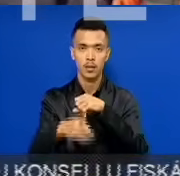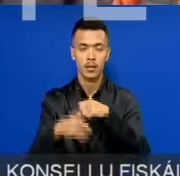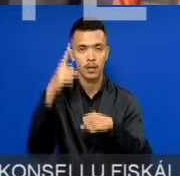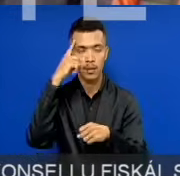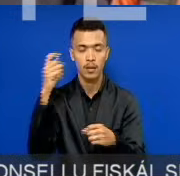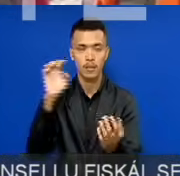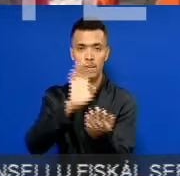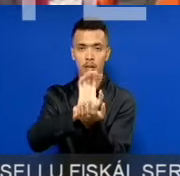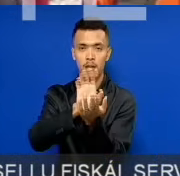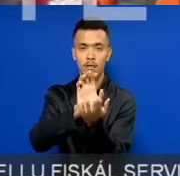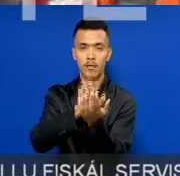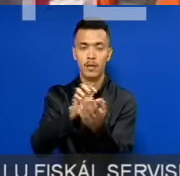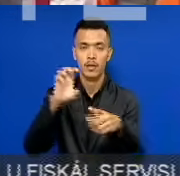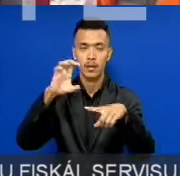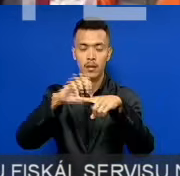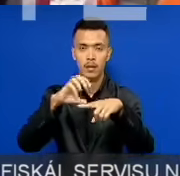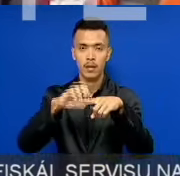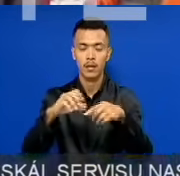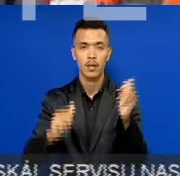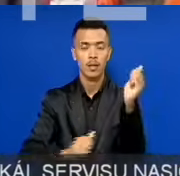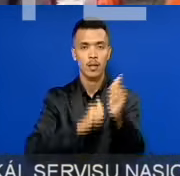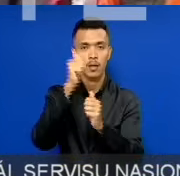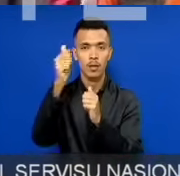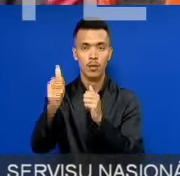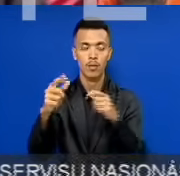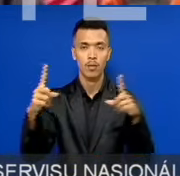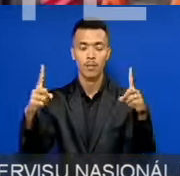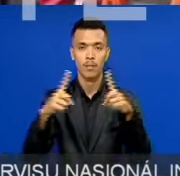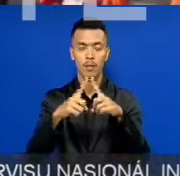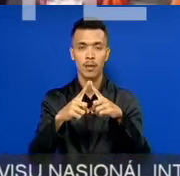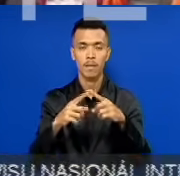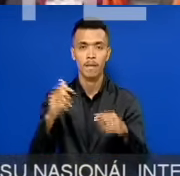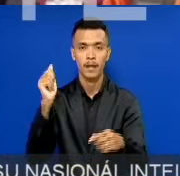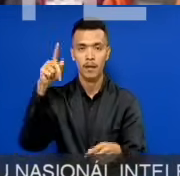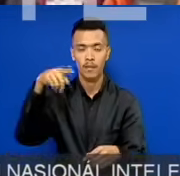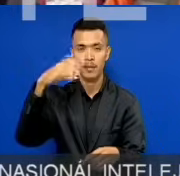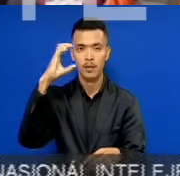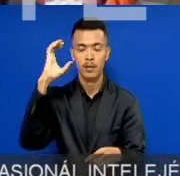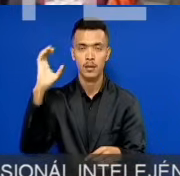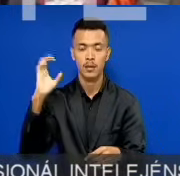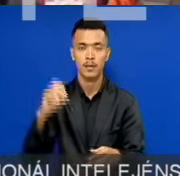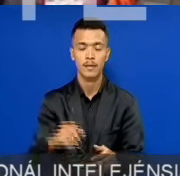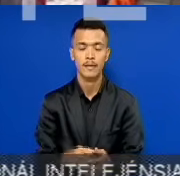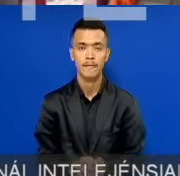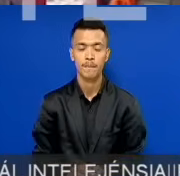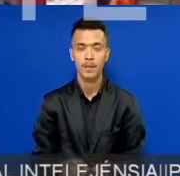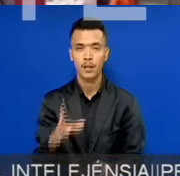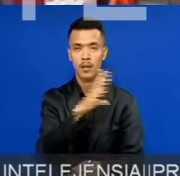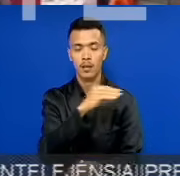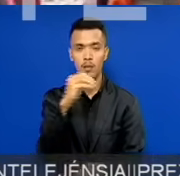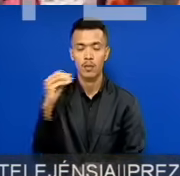apola faik matata. Hau ba informa ke da siha autoridade de proteção civil,